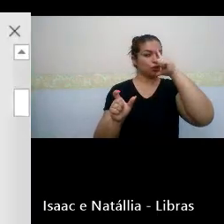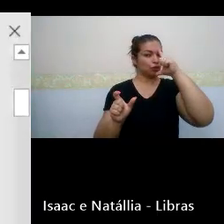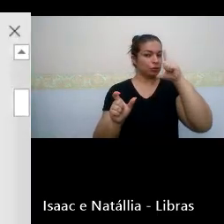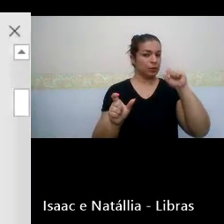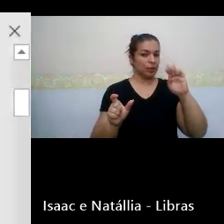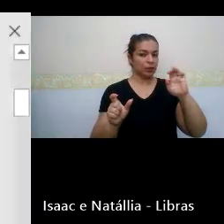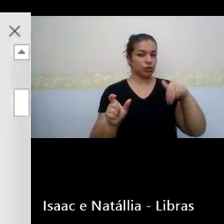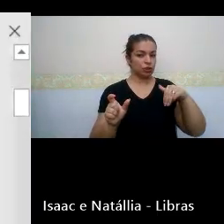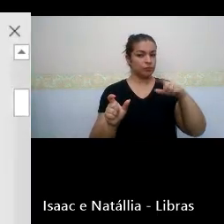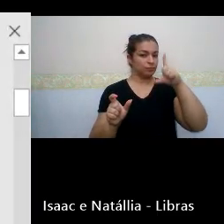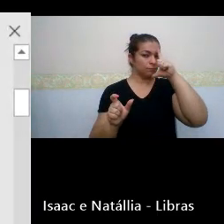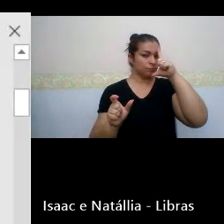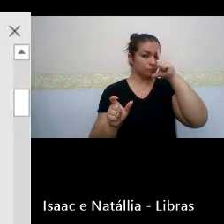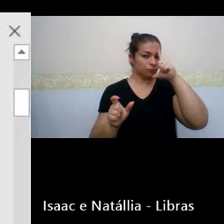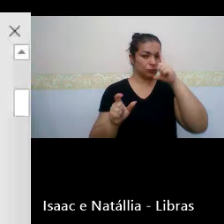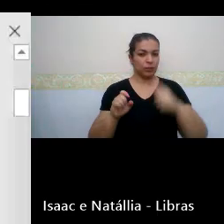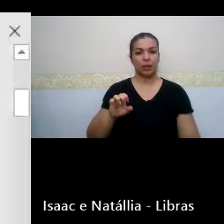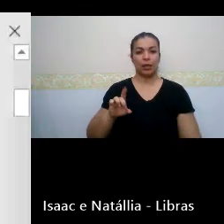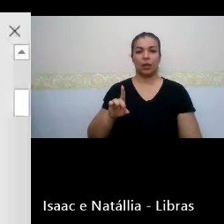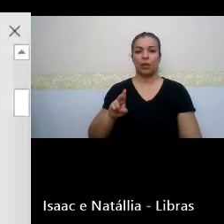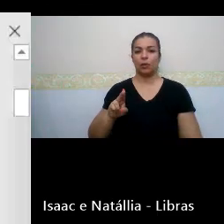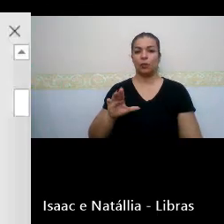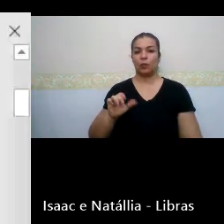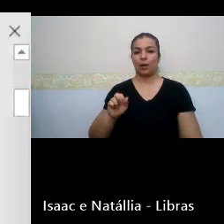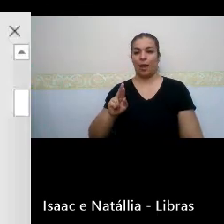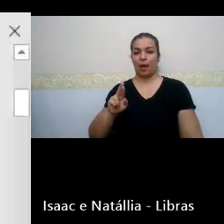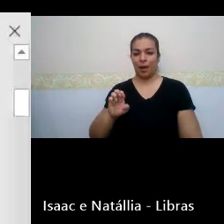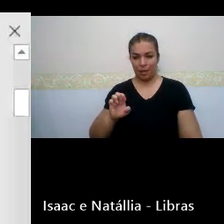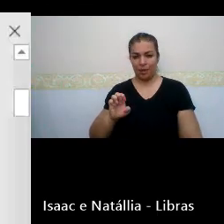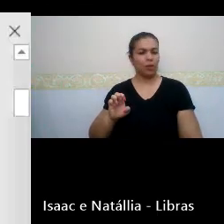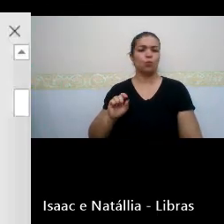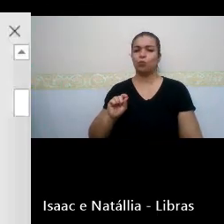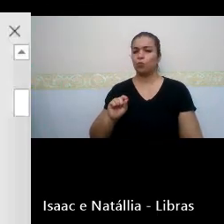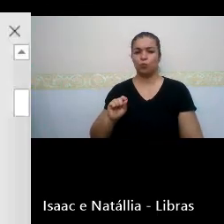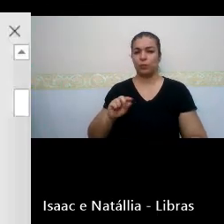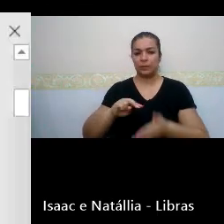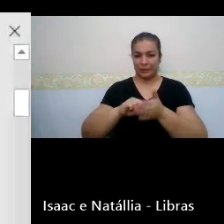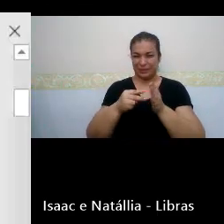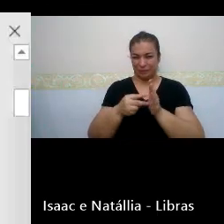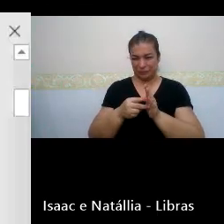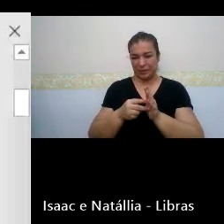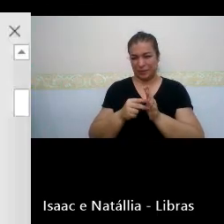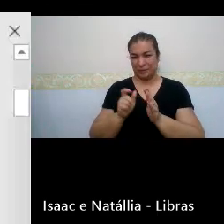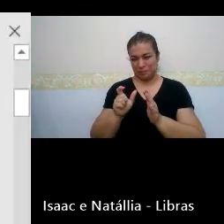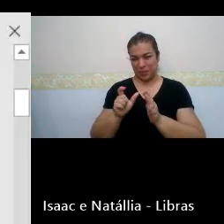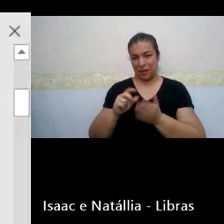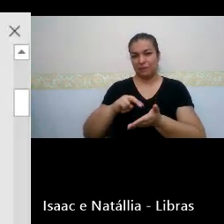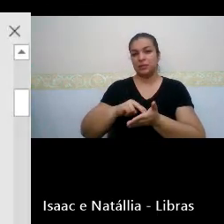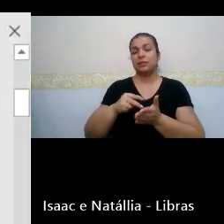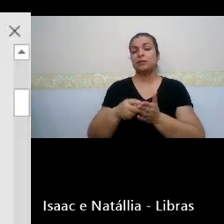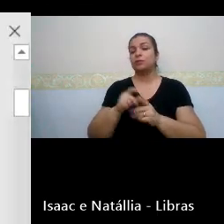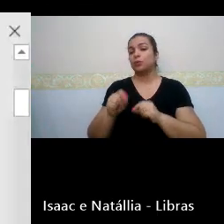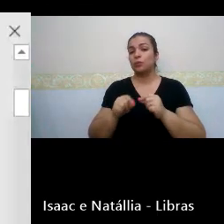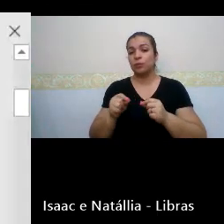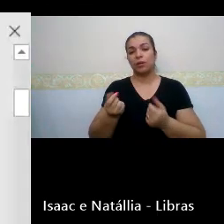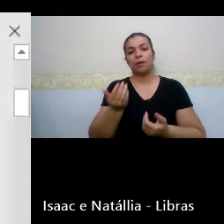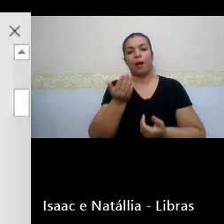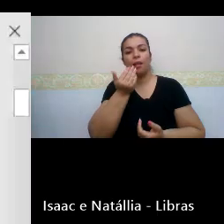Educare. Educar significa, lá na essência da sua palavra, na origem da palavra, significa